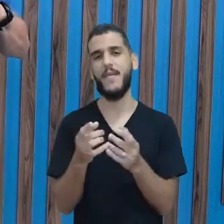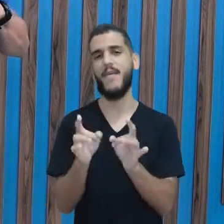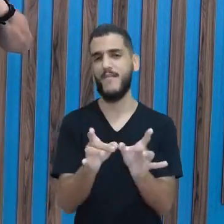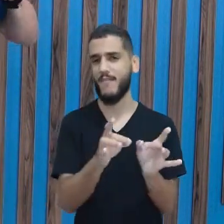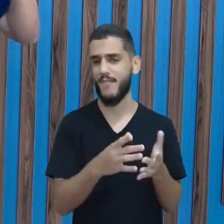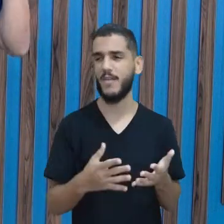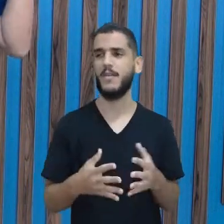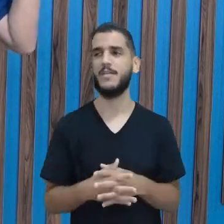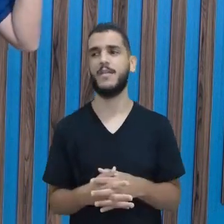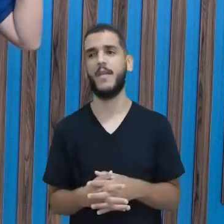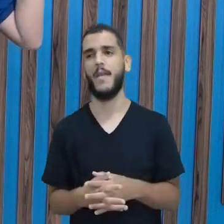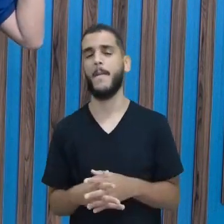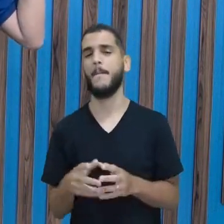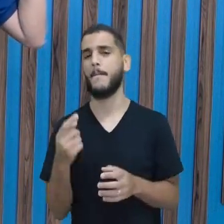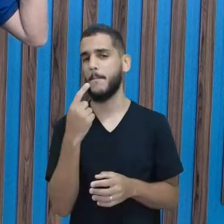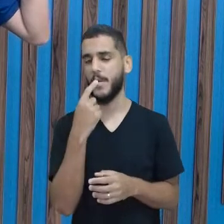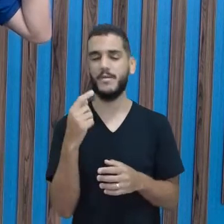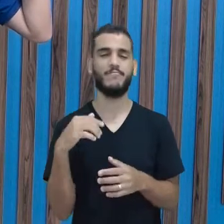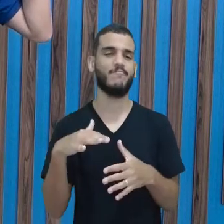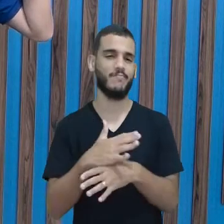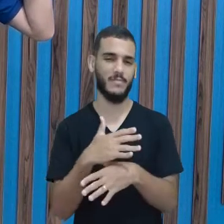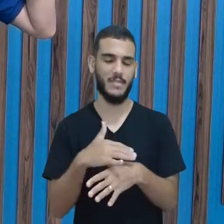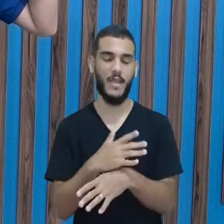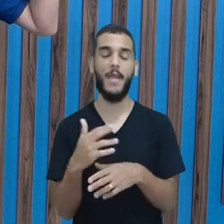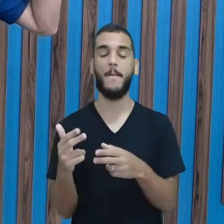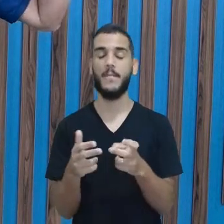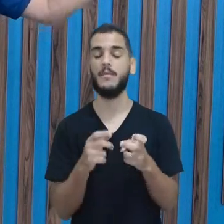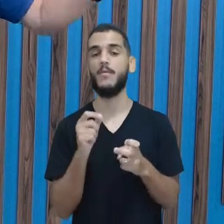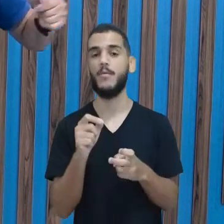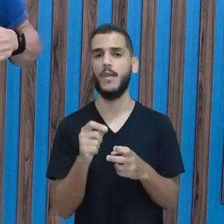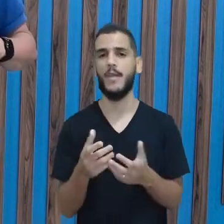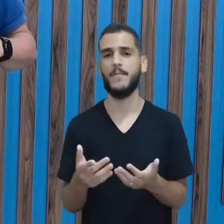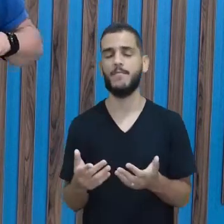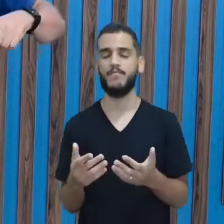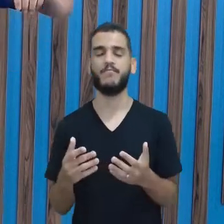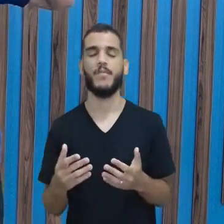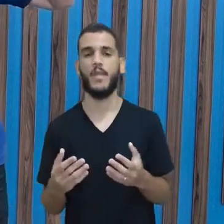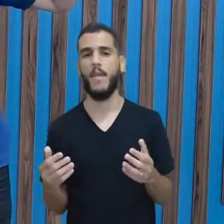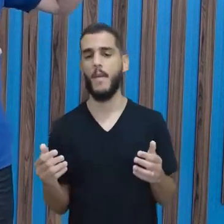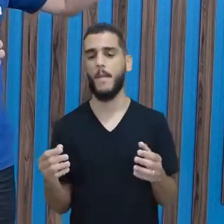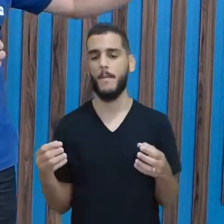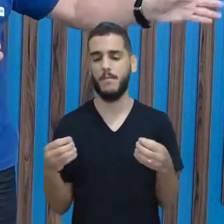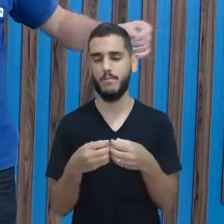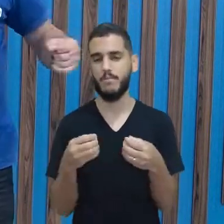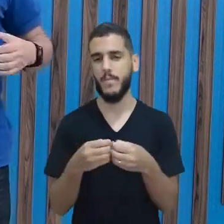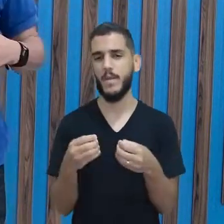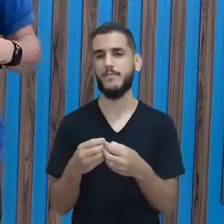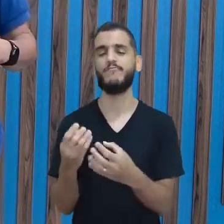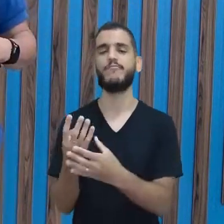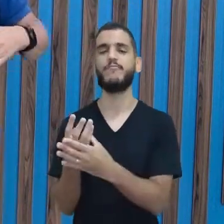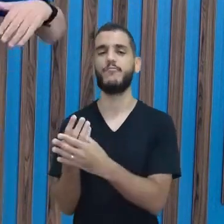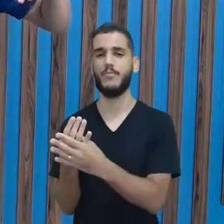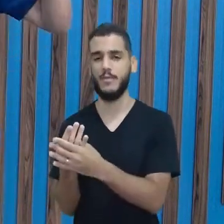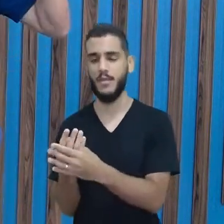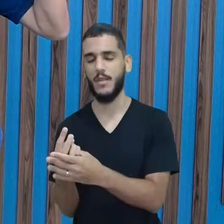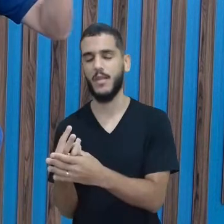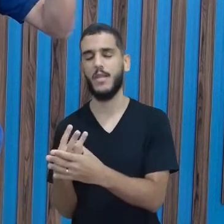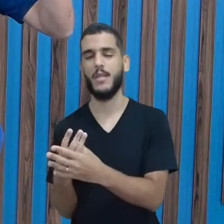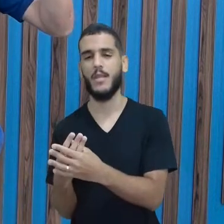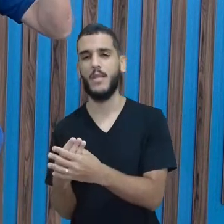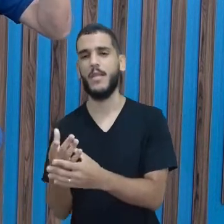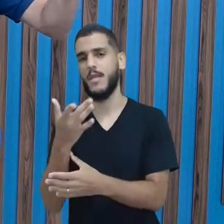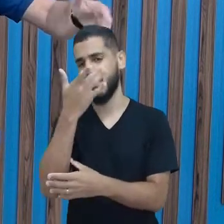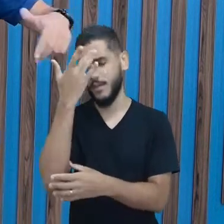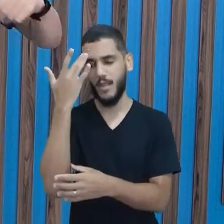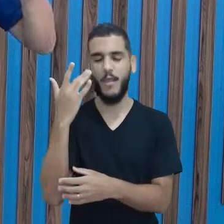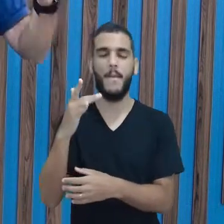cidade. Observem, por exemplo, quando a gente passa ali pela Universidade Federal, quando a gente vai para do R232, tem um pessoal que é antigo,